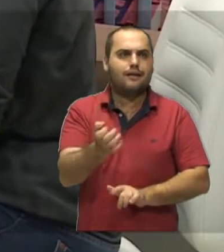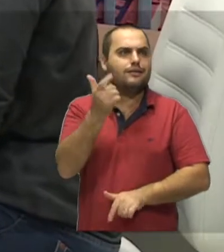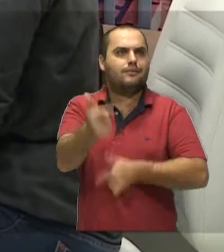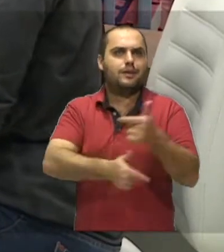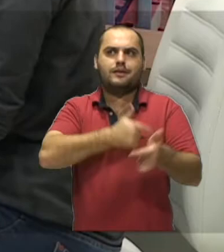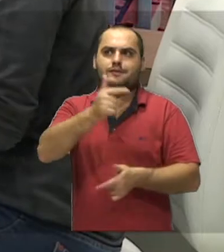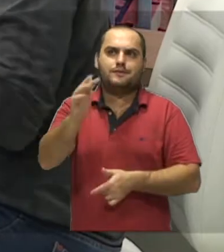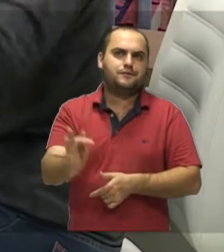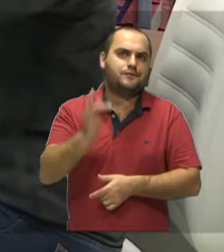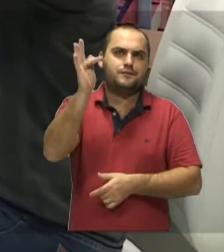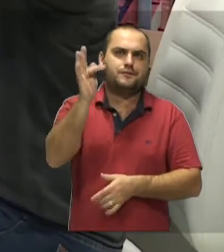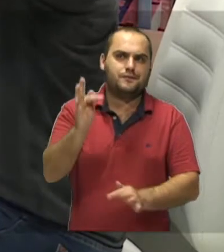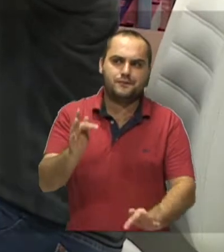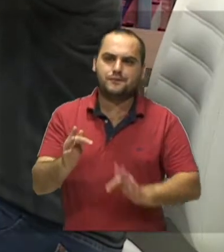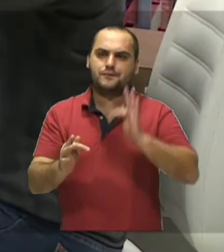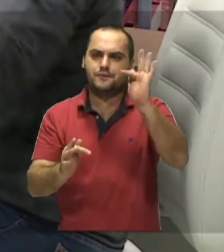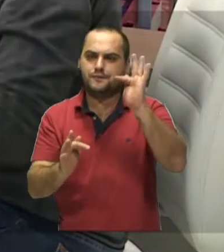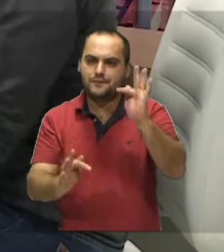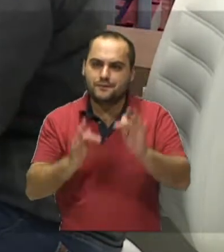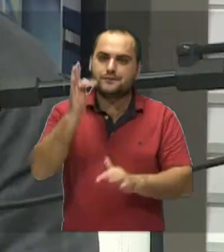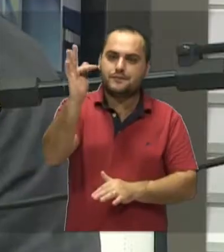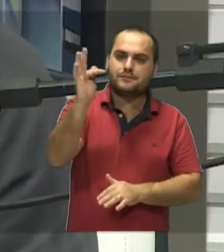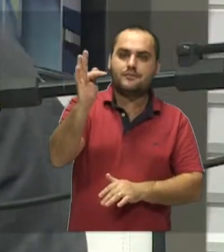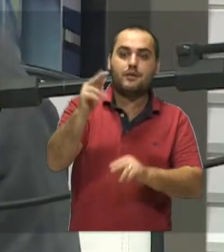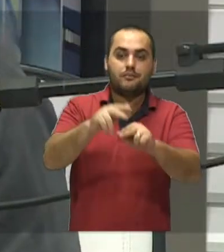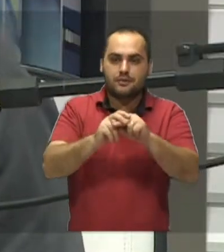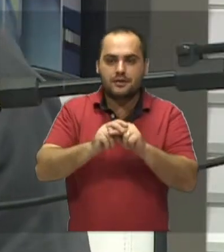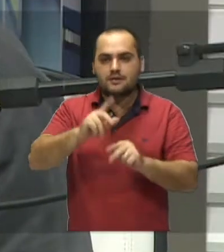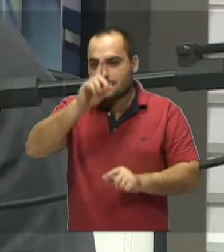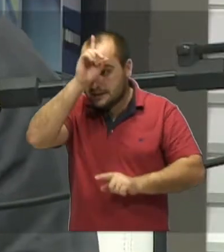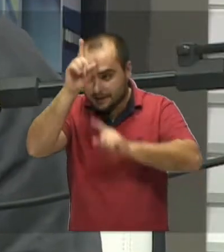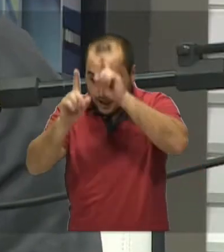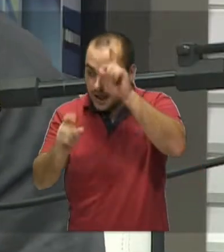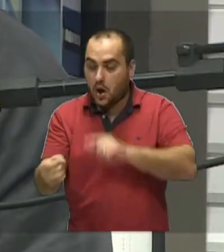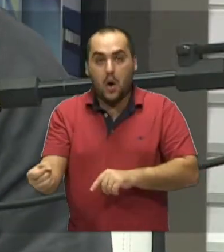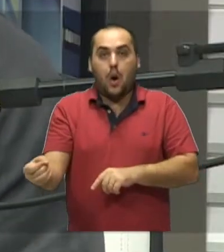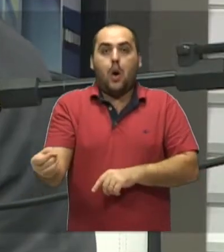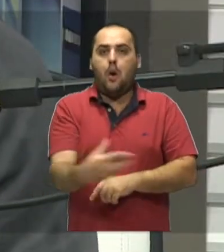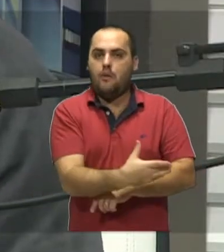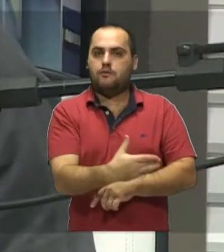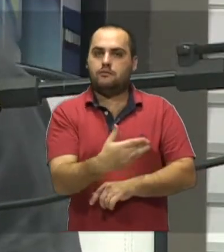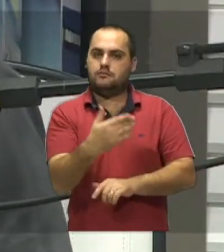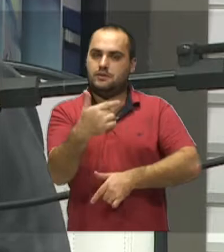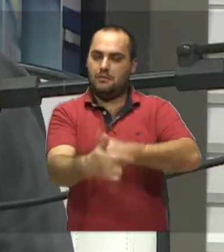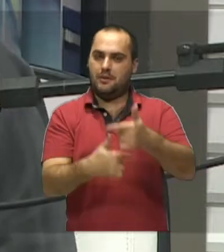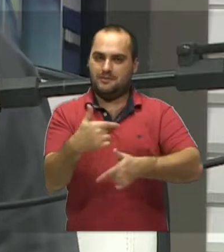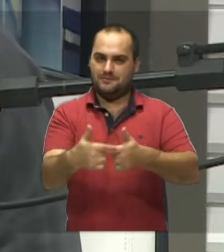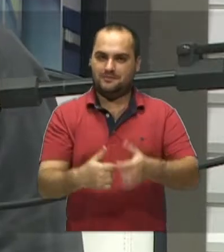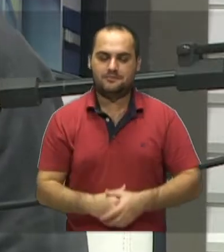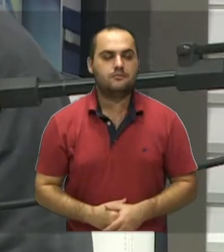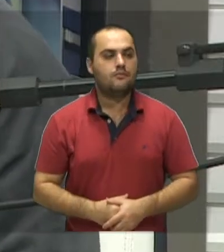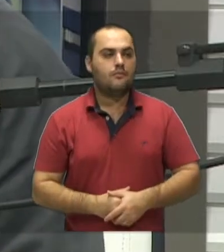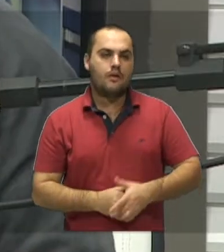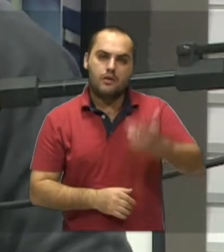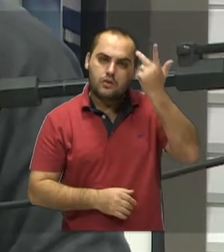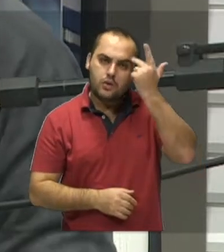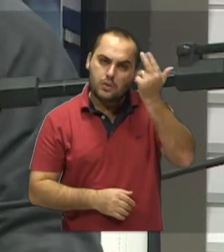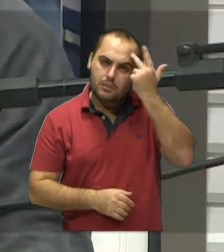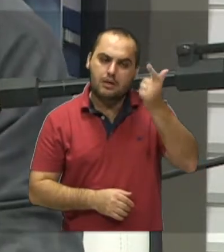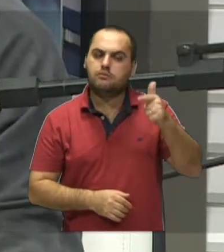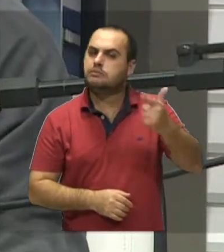E aí começou a surgir a ideia da gente, então, fazer um novo trabalho. E, naturalmente, é muito interessante isso. Por